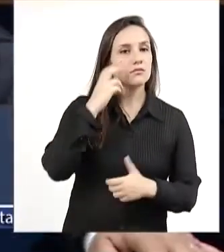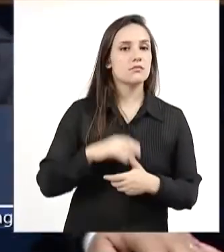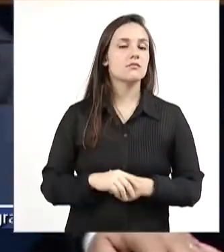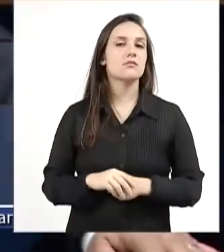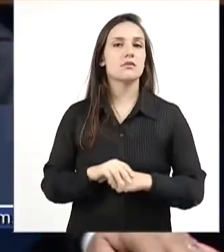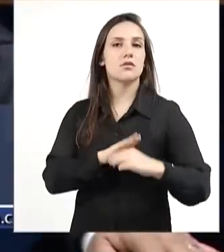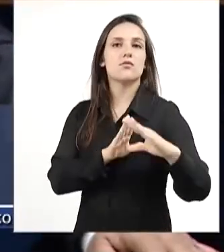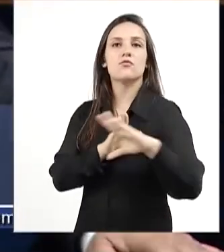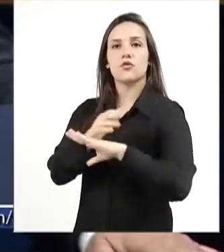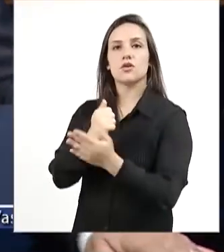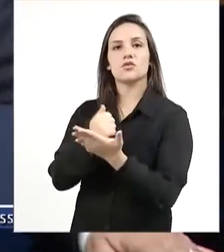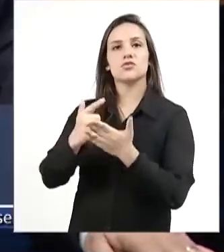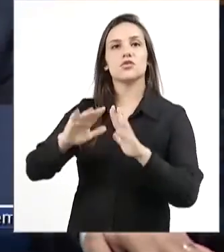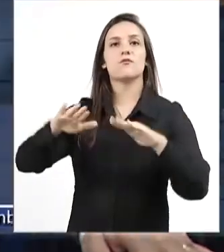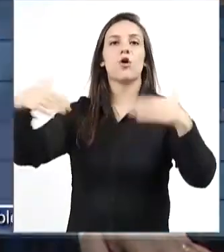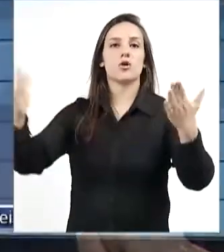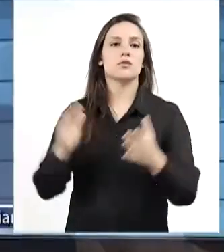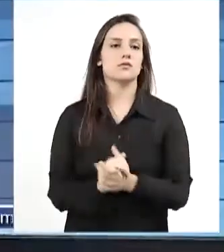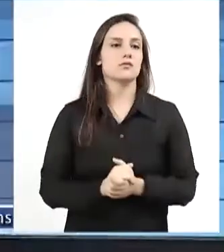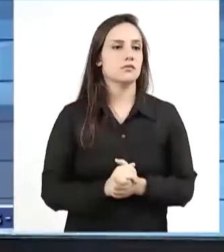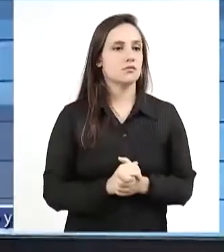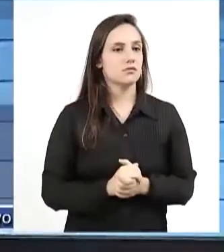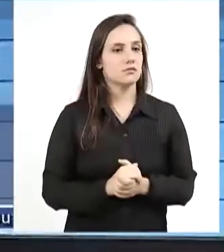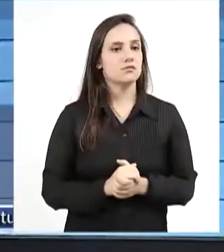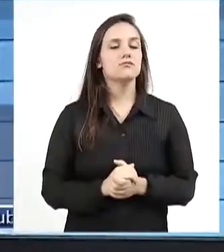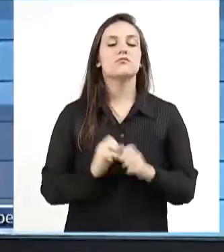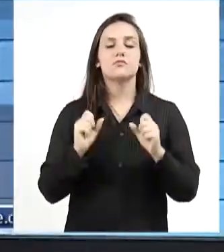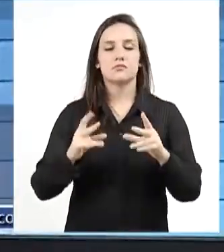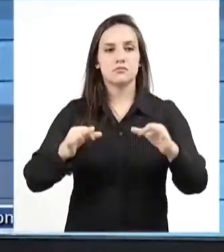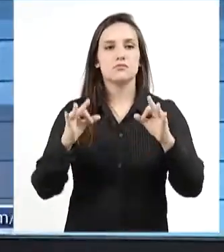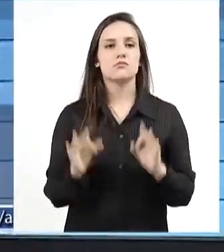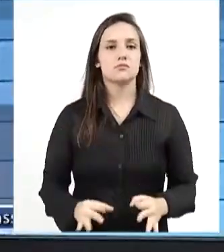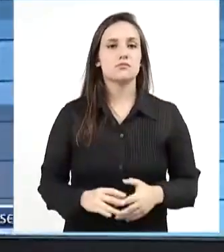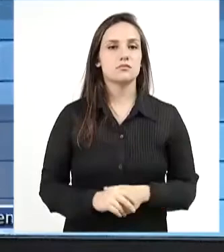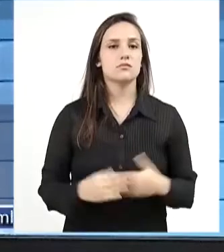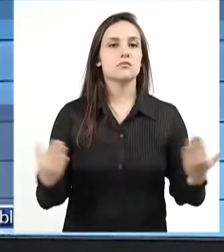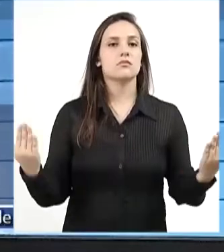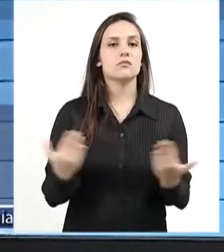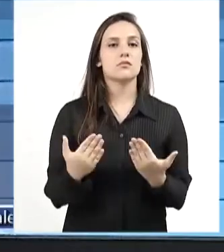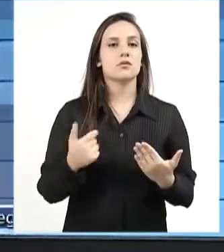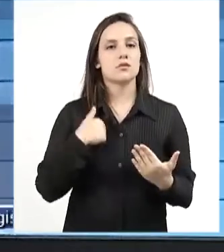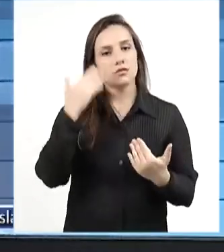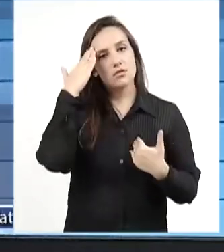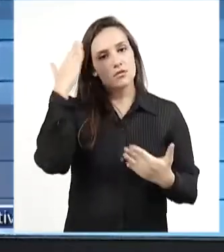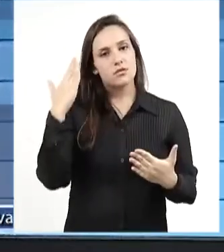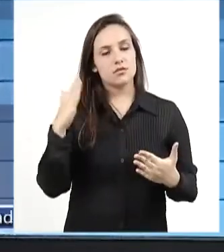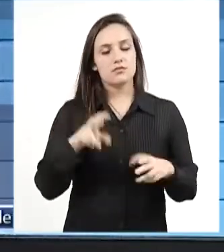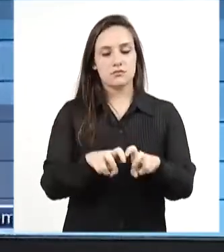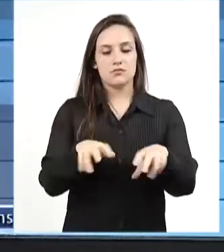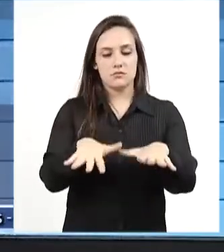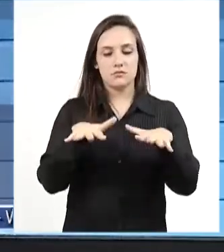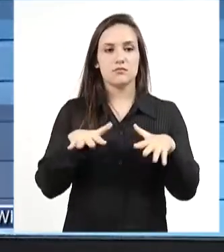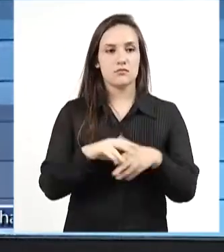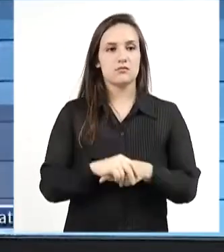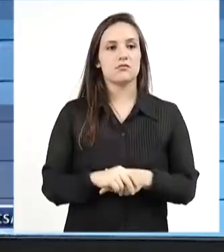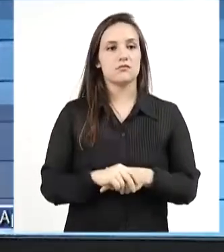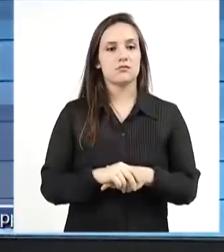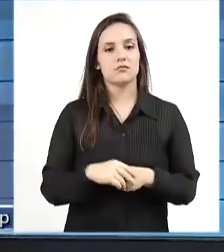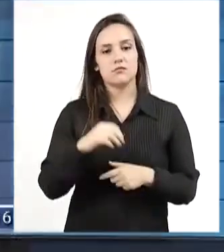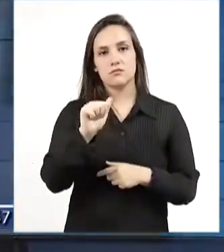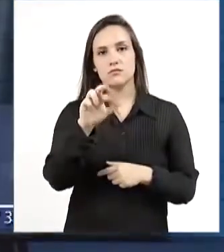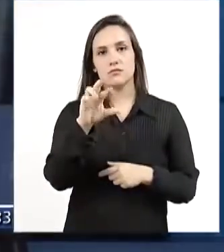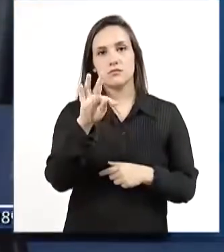uma agenda externa. Justificado, nobre deputado. Gostaria de citar a presença no nosso plenário do autor